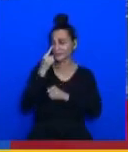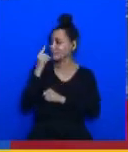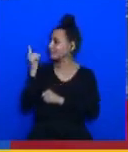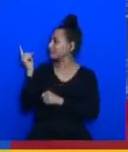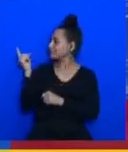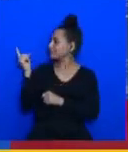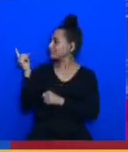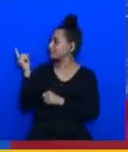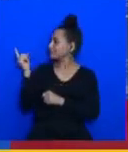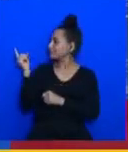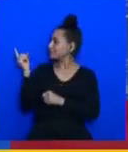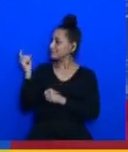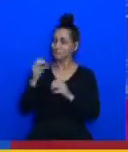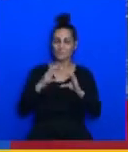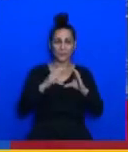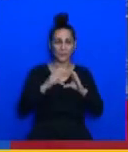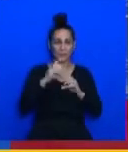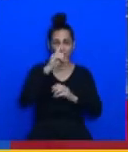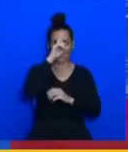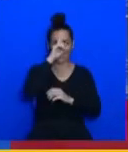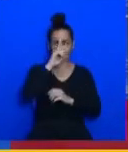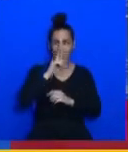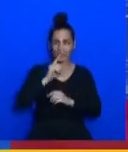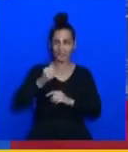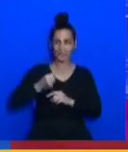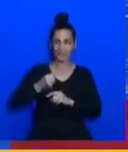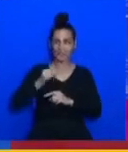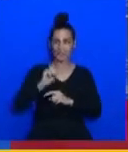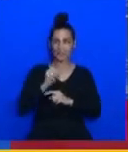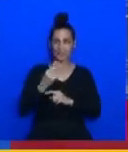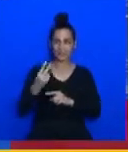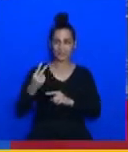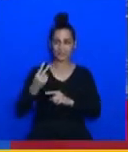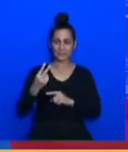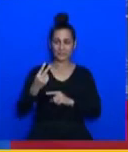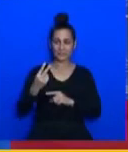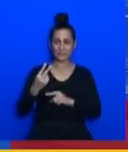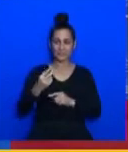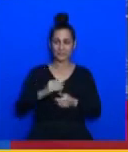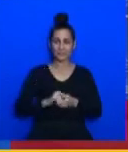Bola amarela 02. Amarela 02.